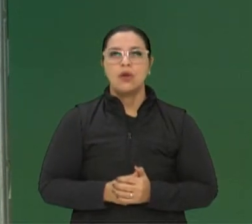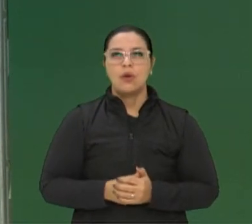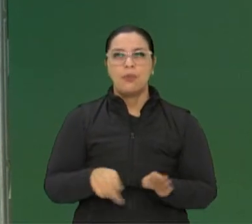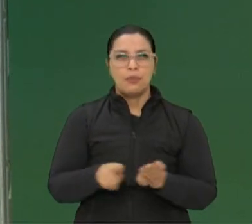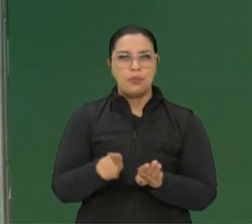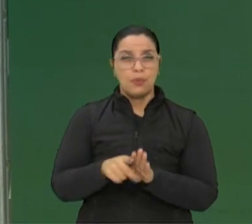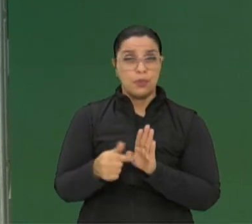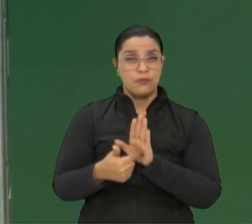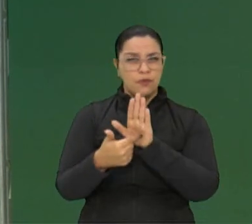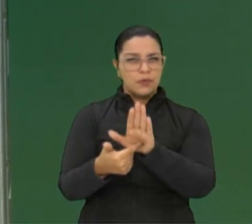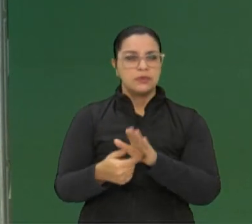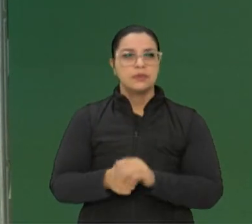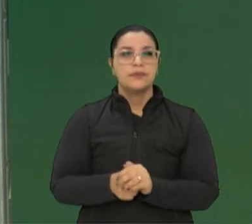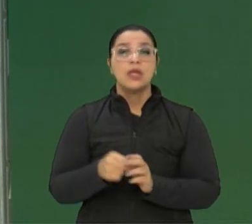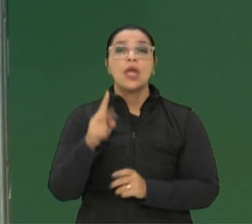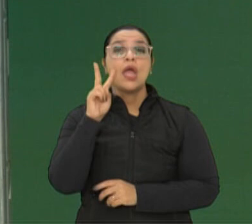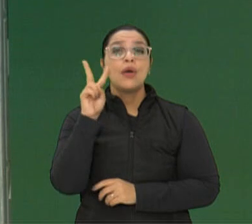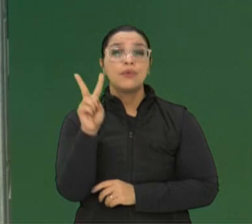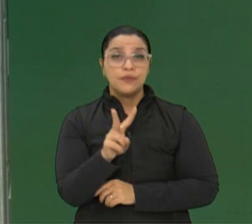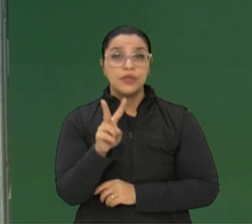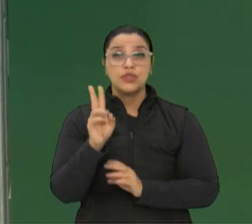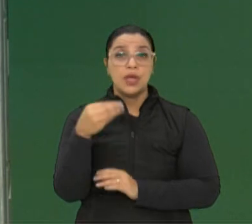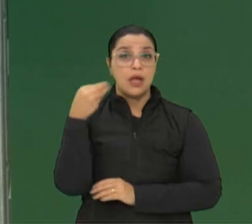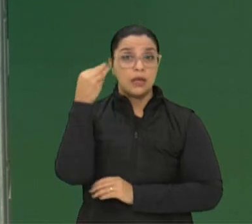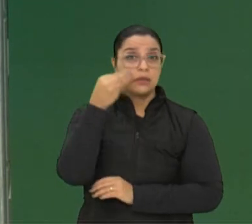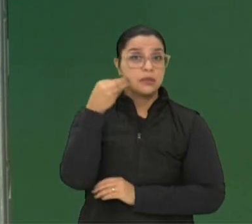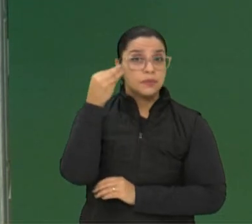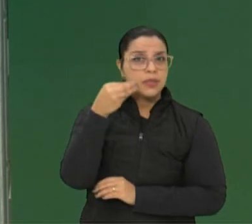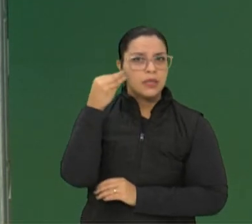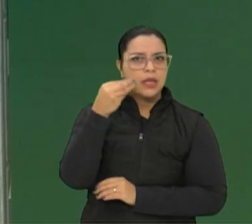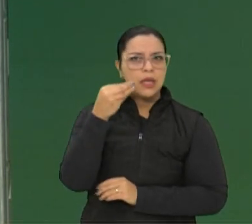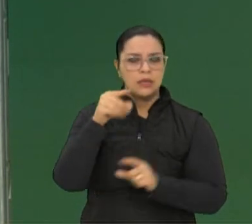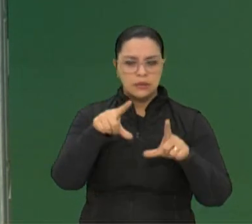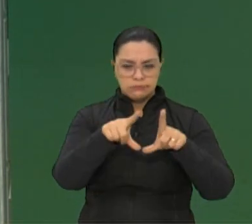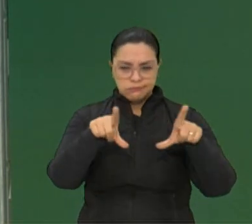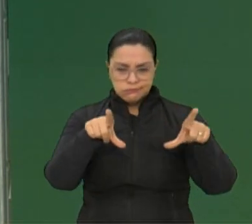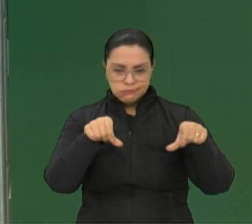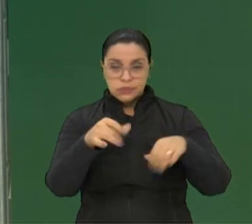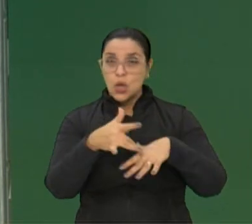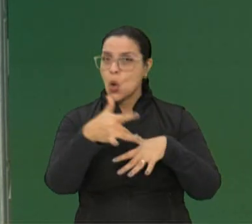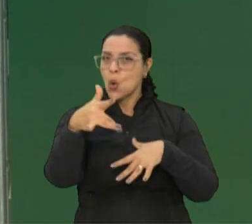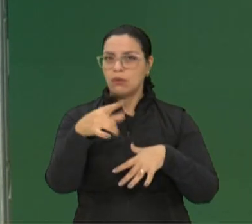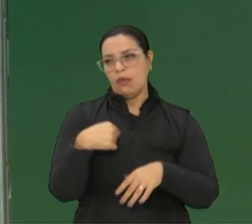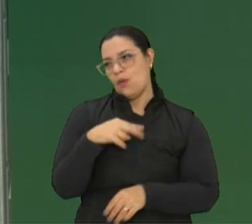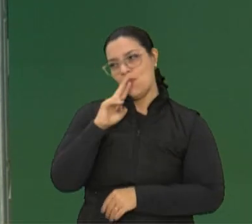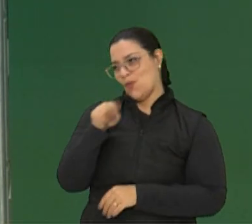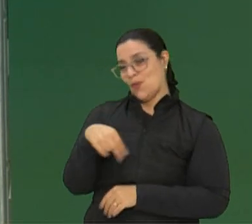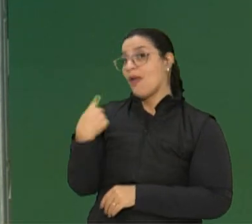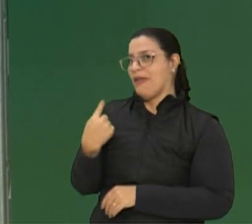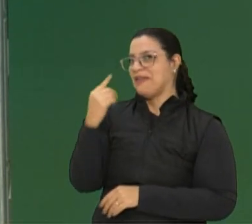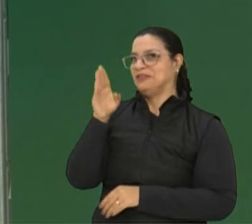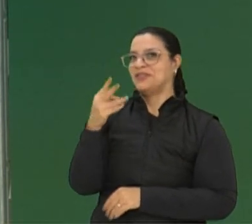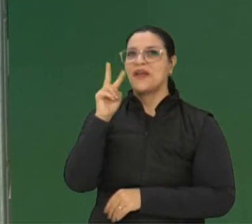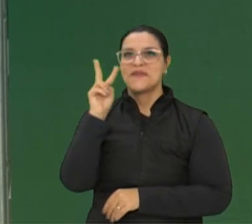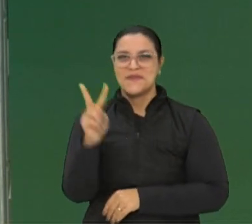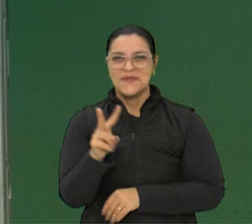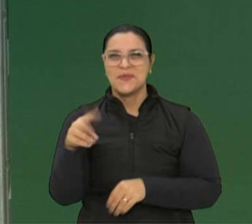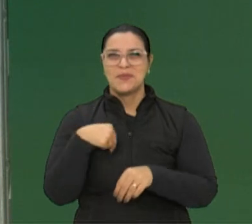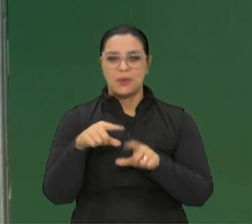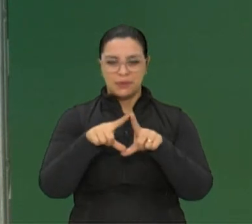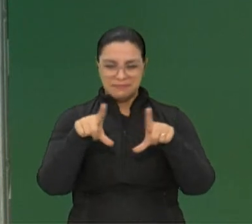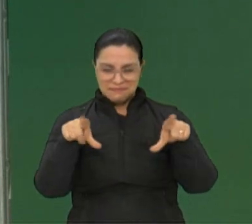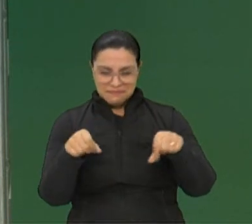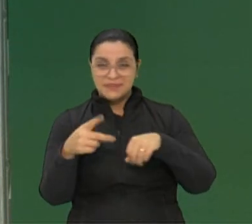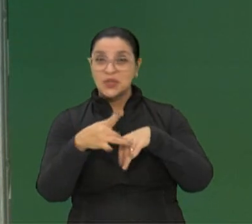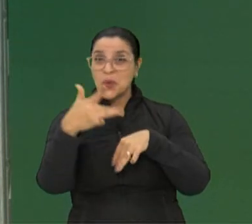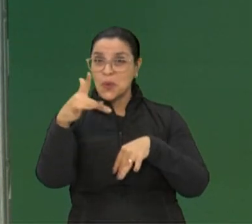do Hume, tá? Eu já vi pela experiência uma barra de ouro, né? O Hume, quem dera, né? O Hume lá, né? Já vi pela experiência uma barra de